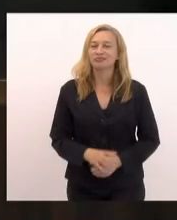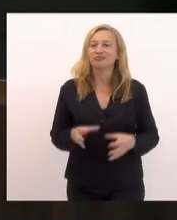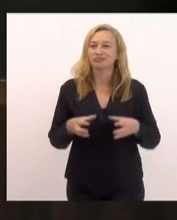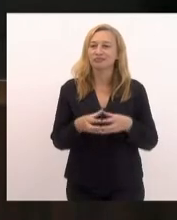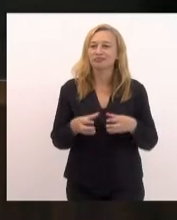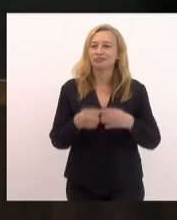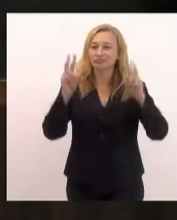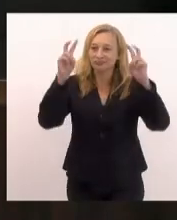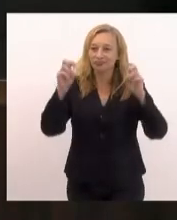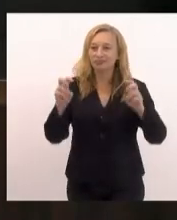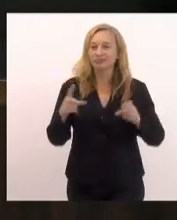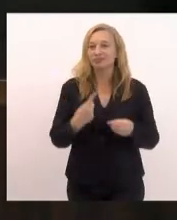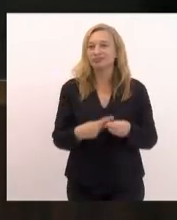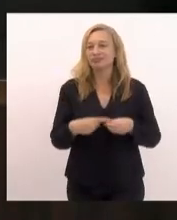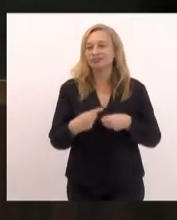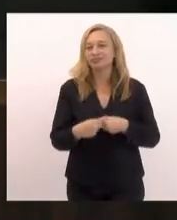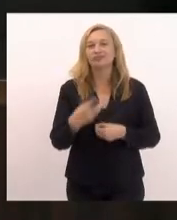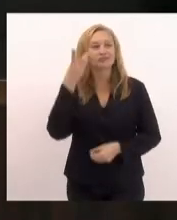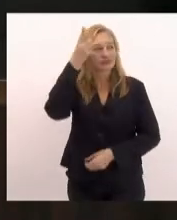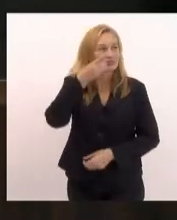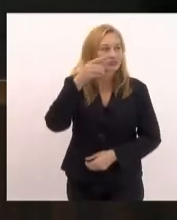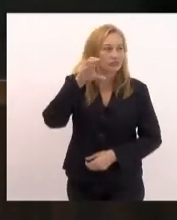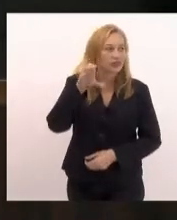Assuntos Municipais, deputado Carlos Macedo.